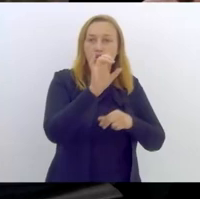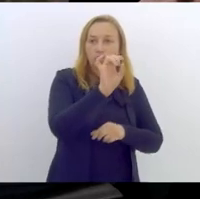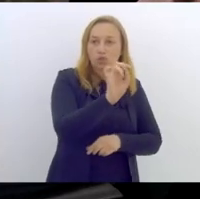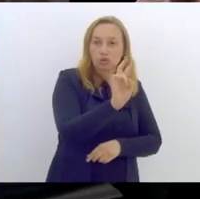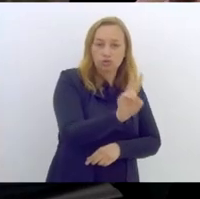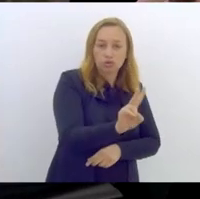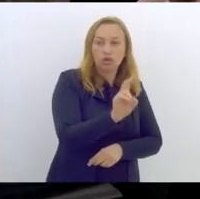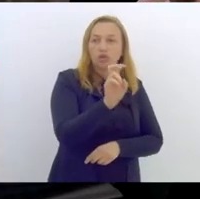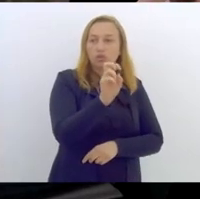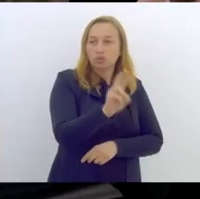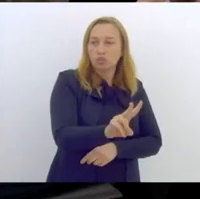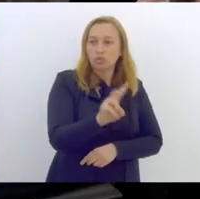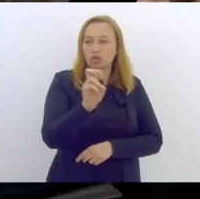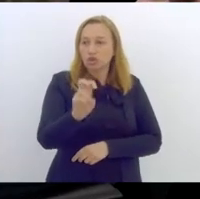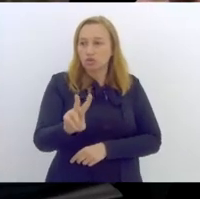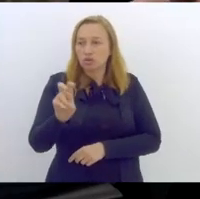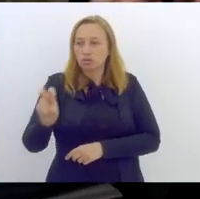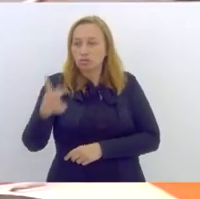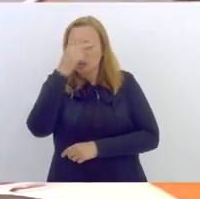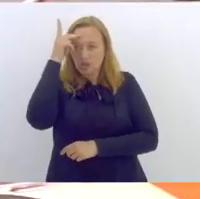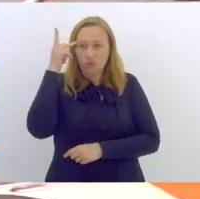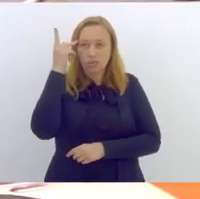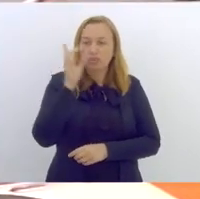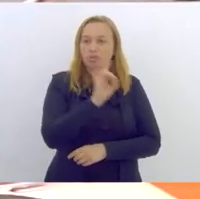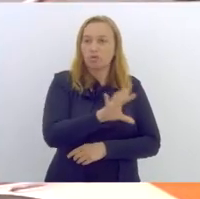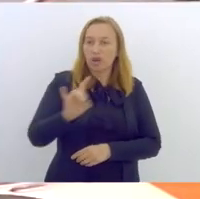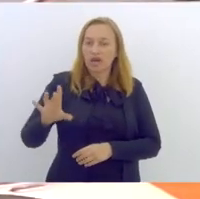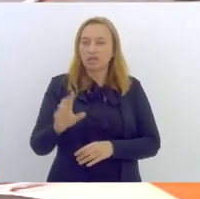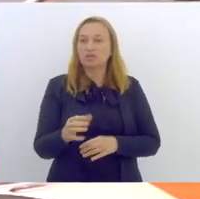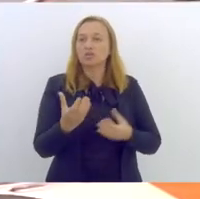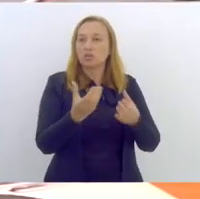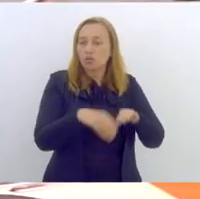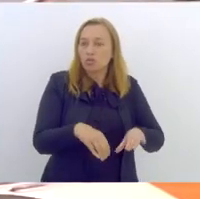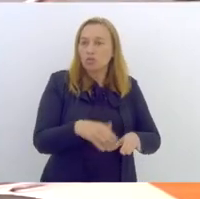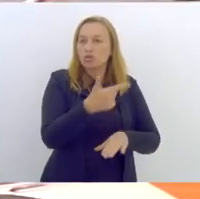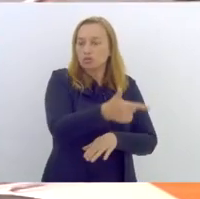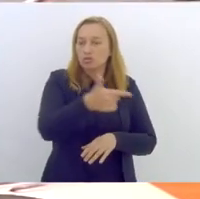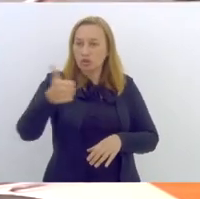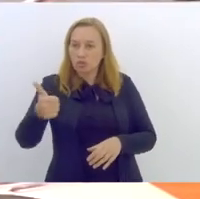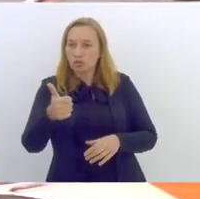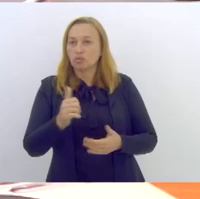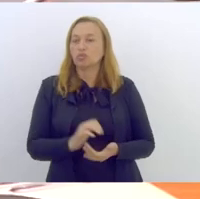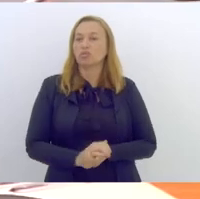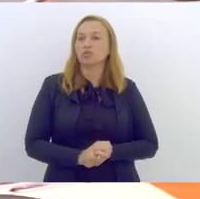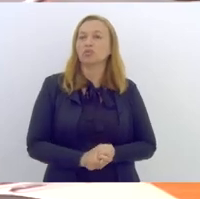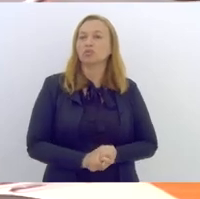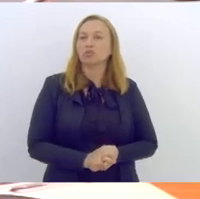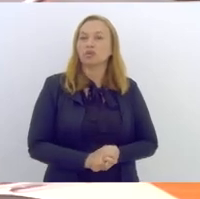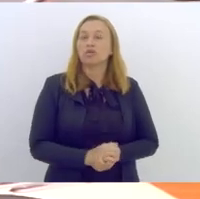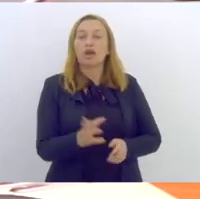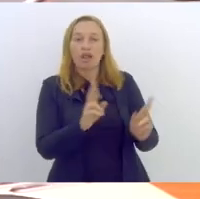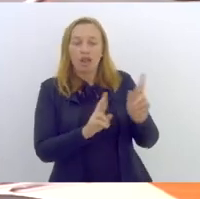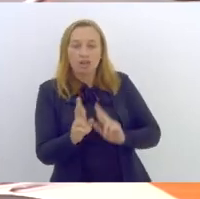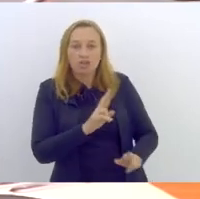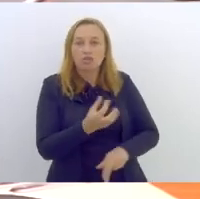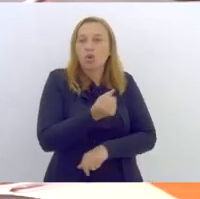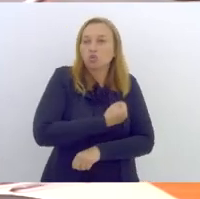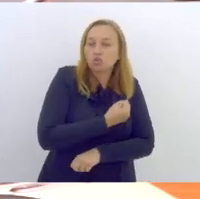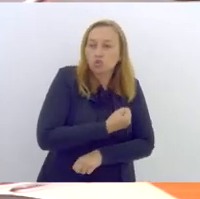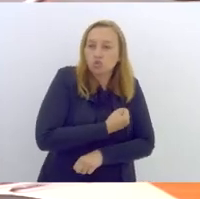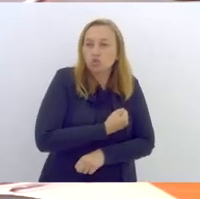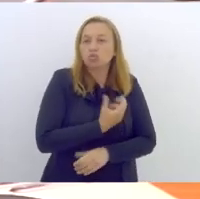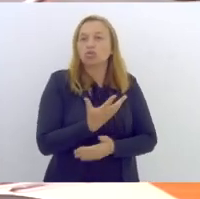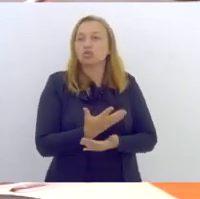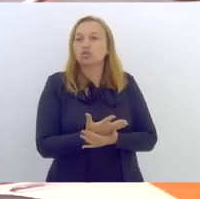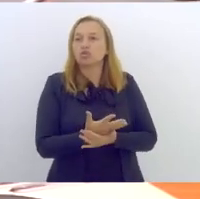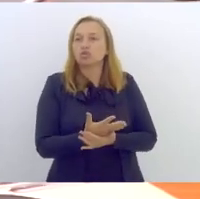concurso a gente abre para 2021 como são peculiaridades em relação ao número quantitativo e